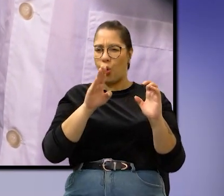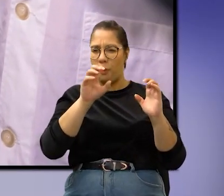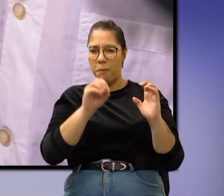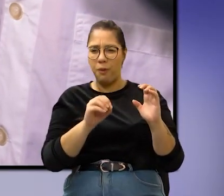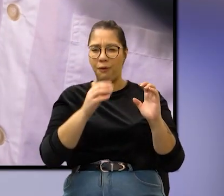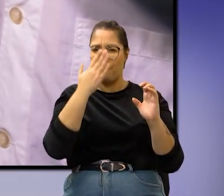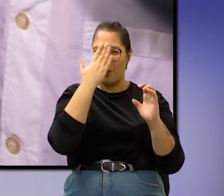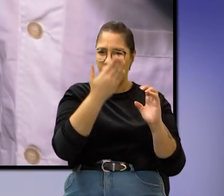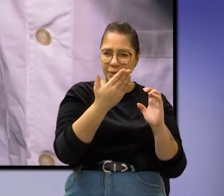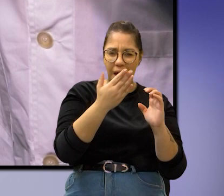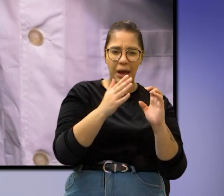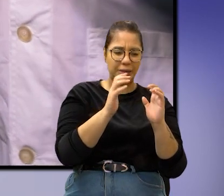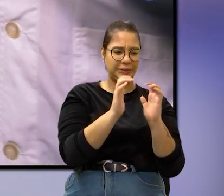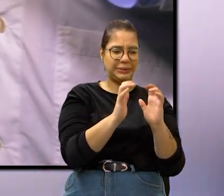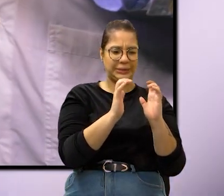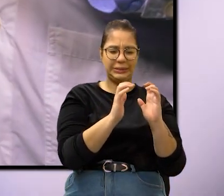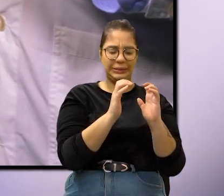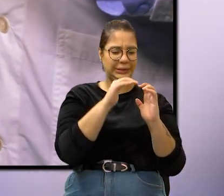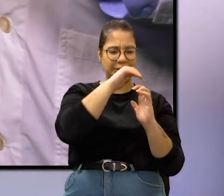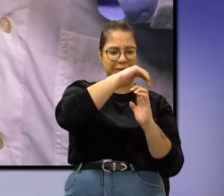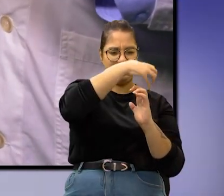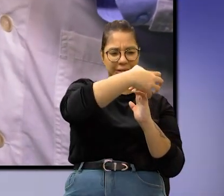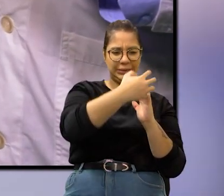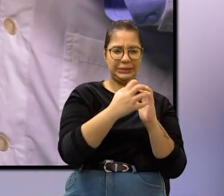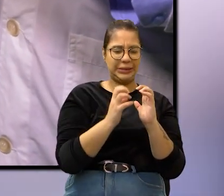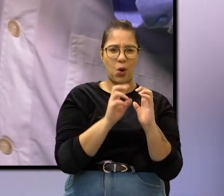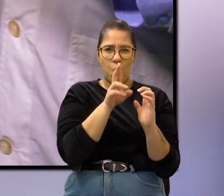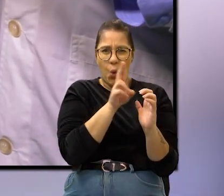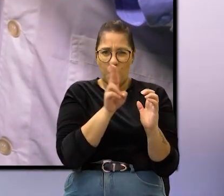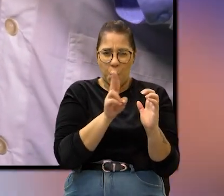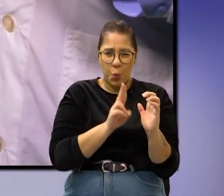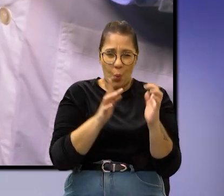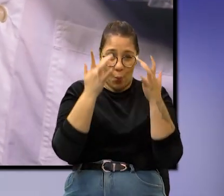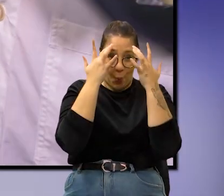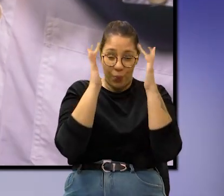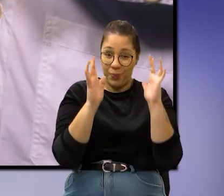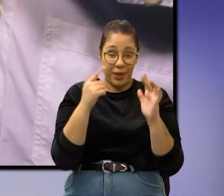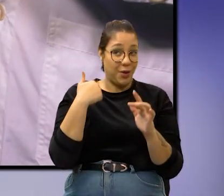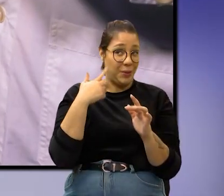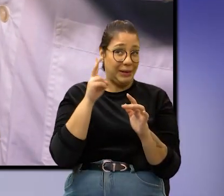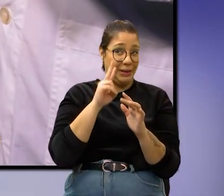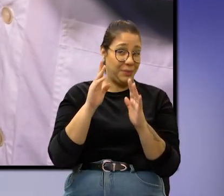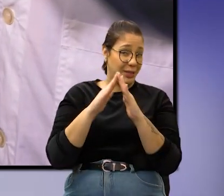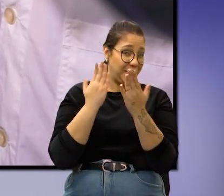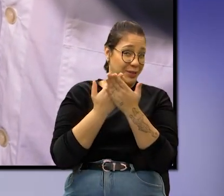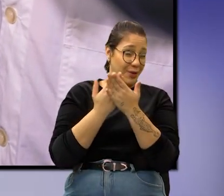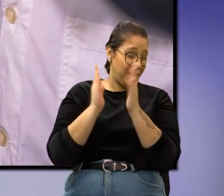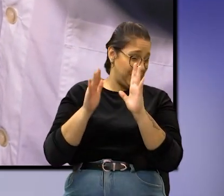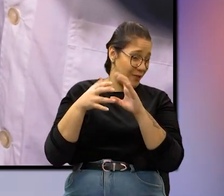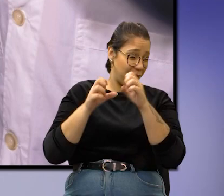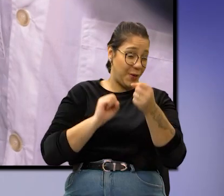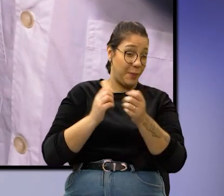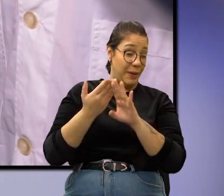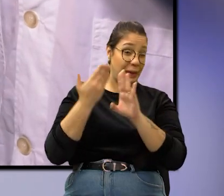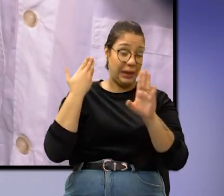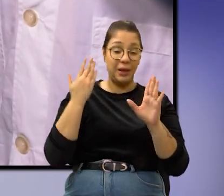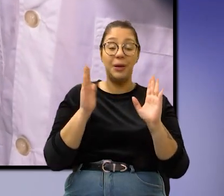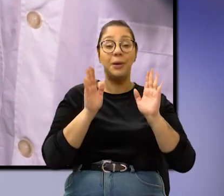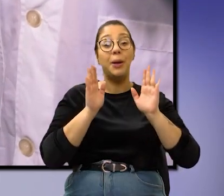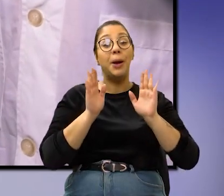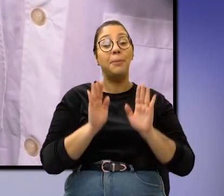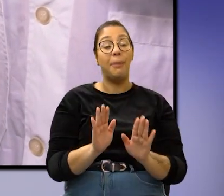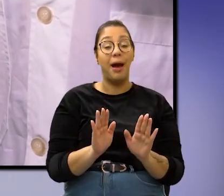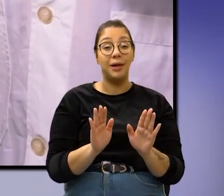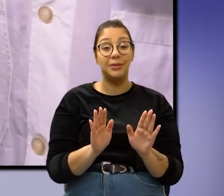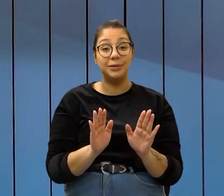da escola, dura mater, pia mater, essas coisas todas. Isso. Faz tempo que eu já saí da escola.